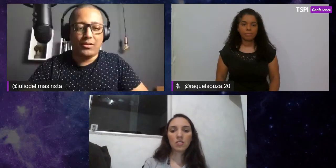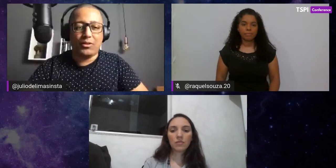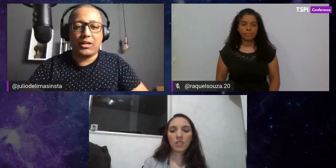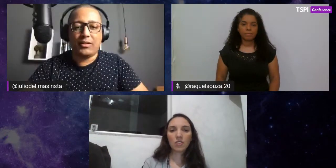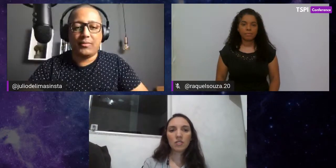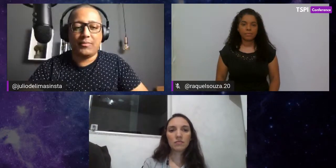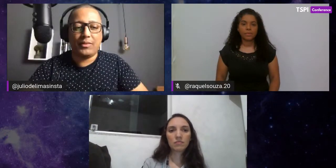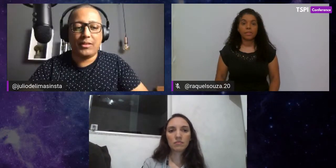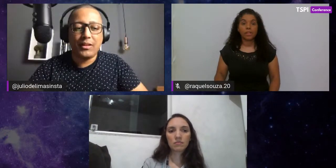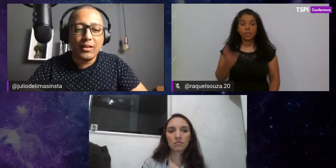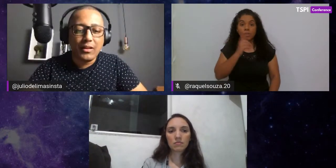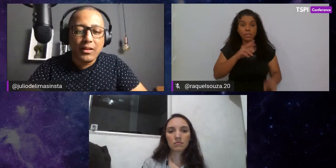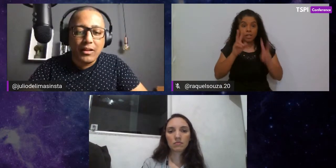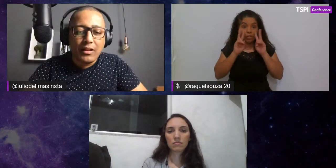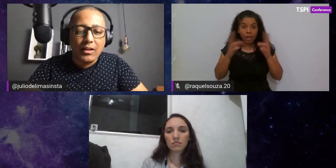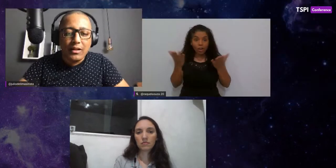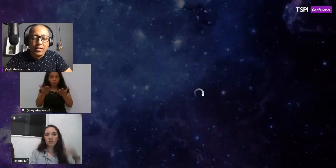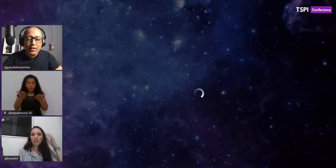Conseguiram ver agora?